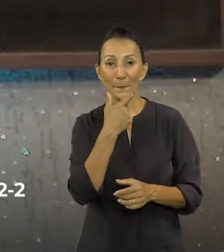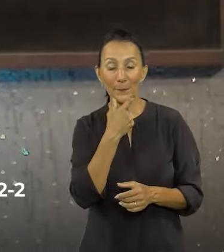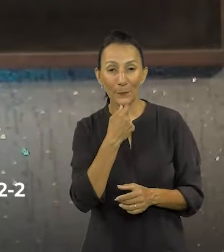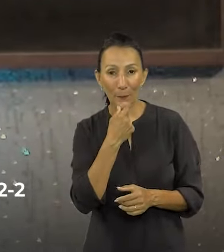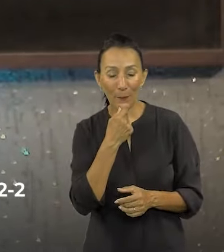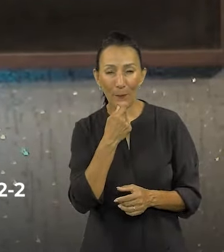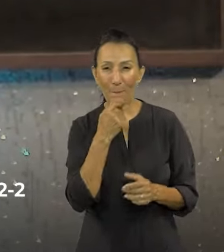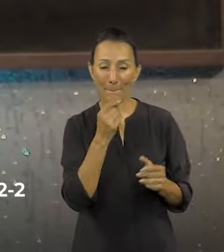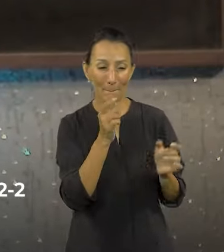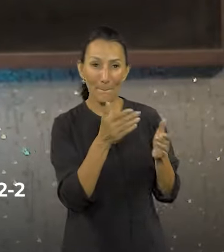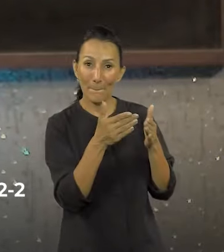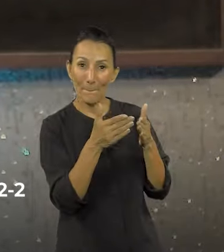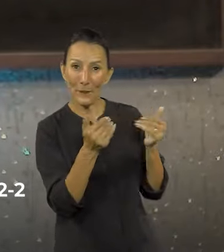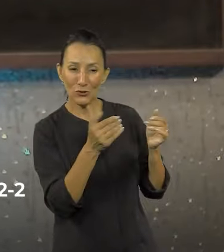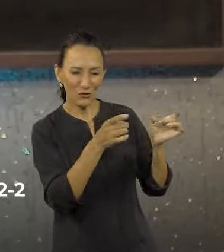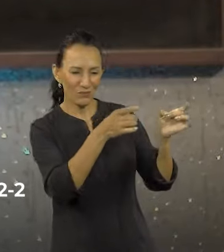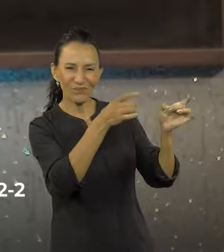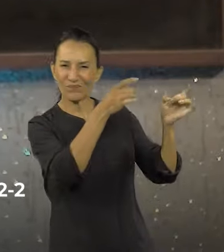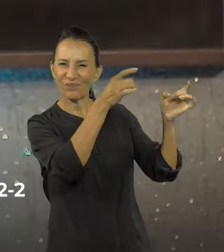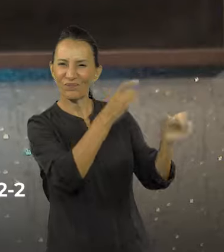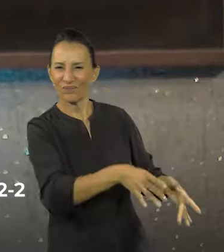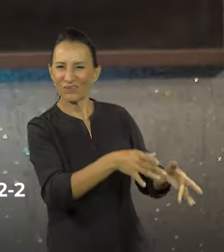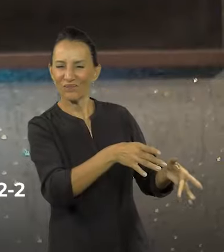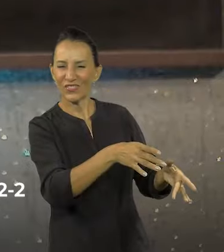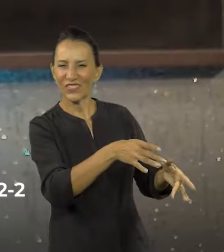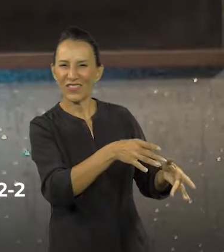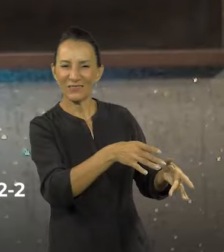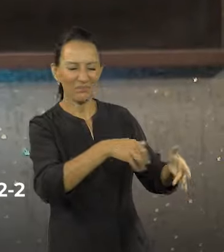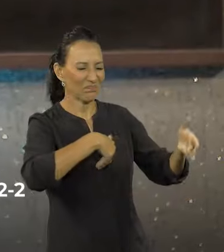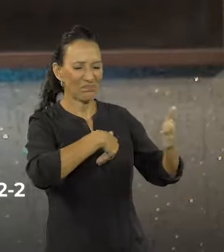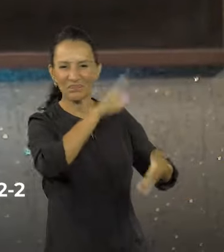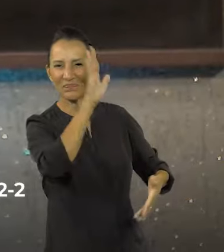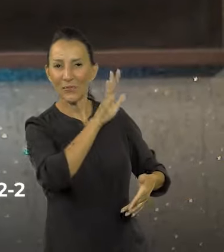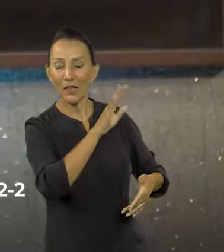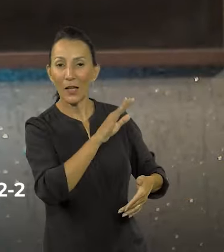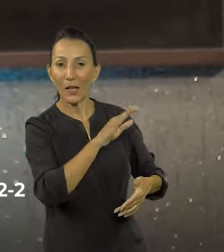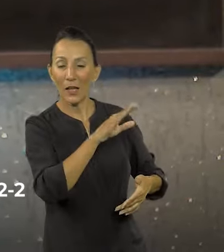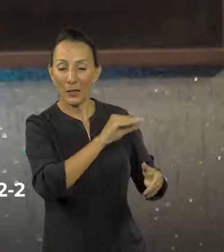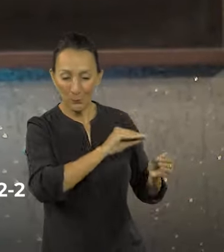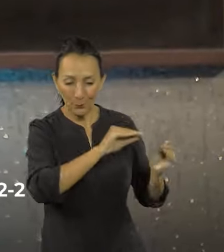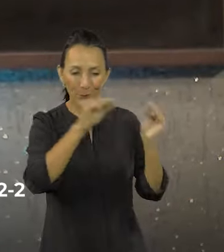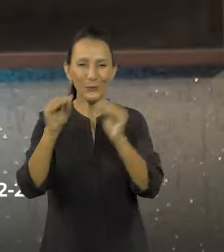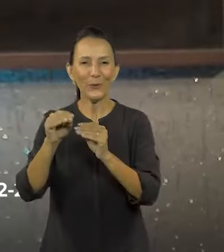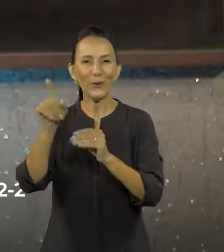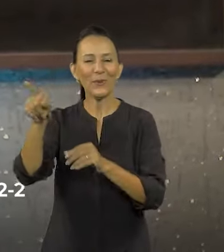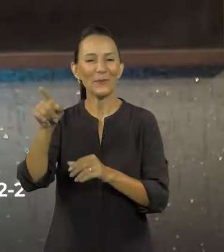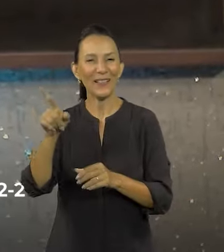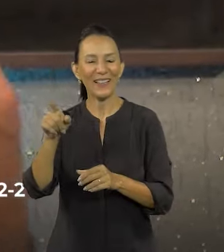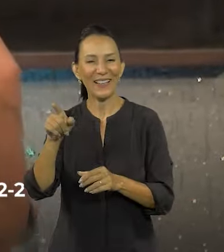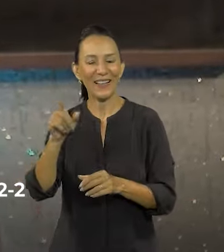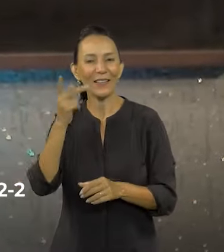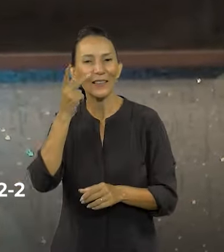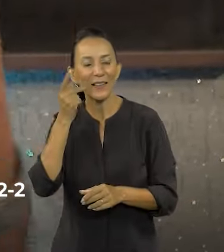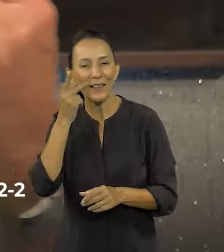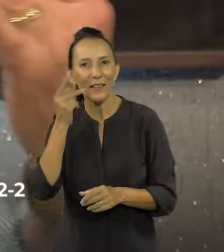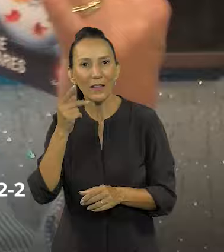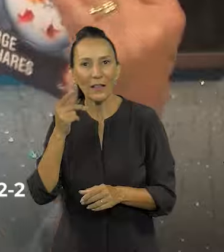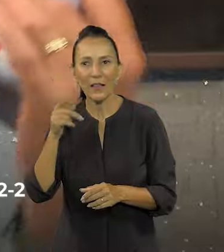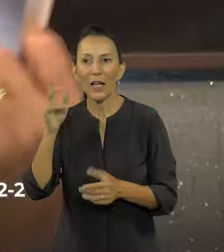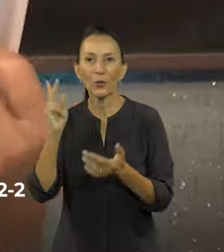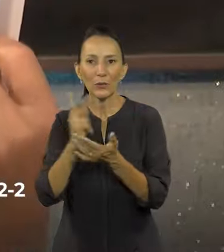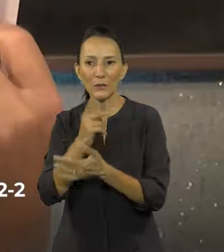agora recente pediu demissão de um emprego Federal foram para lá e ali naquele lugar teve